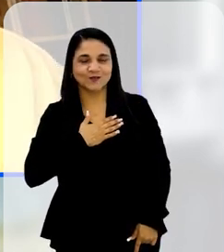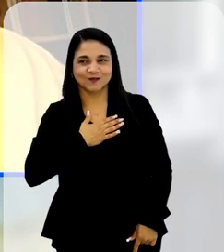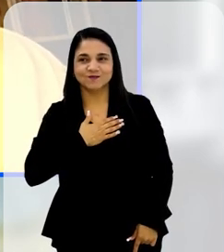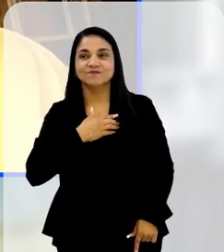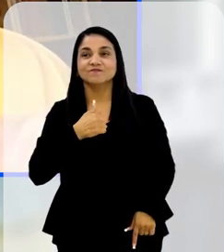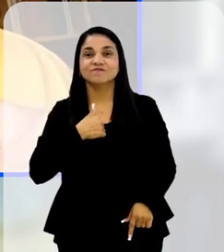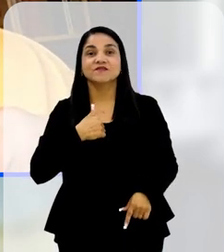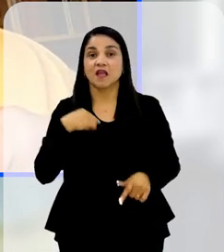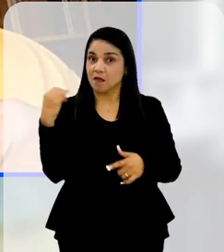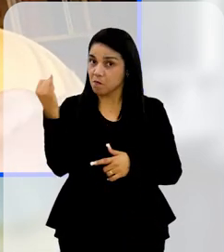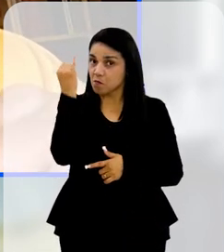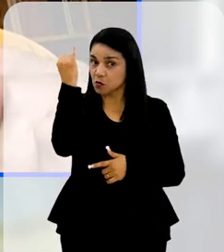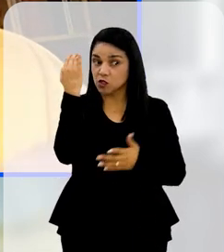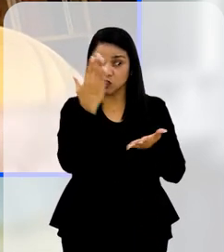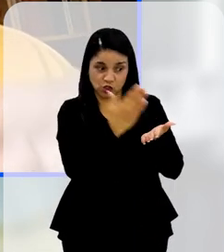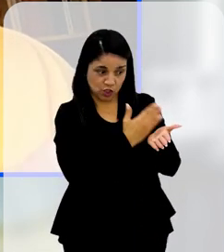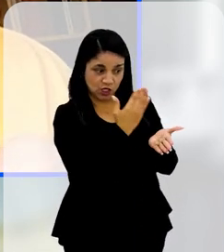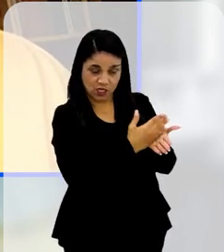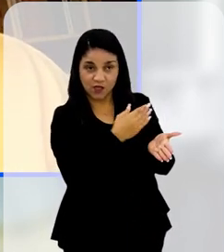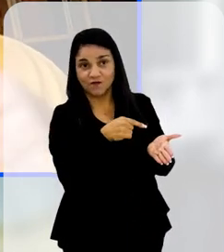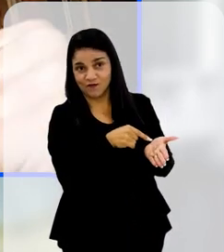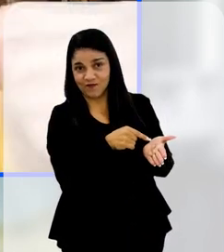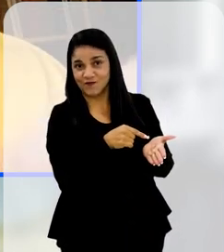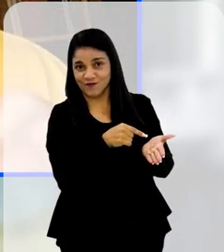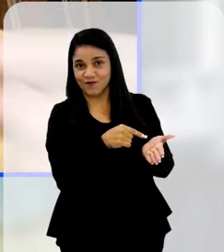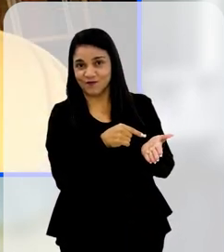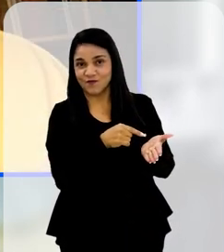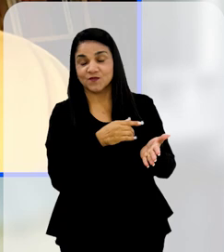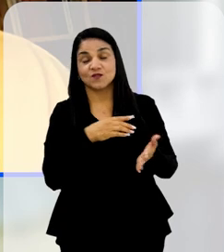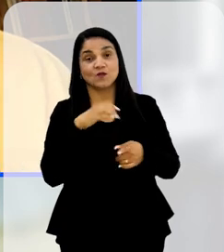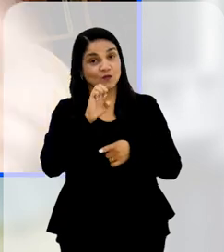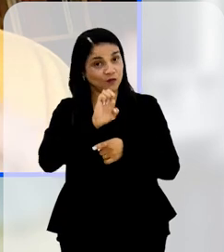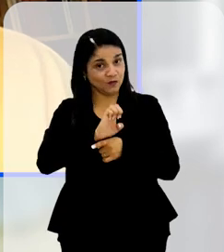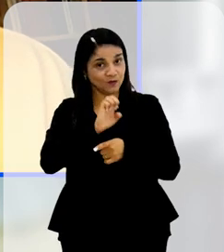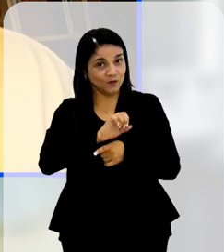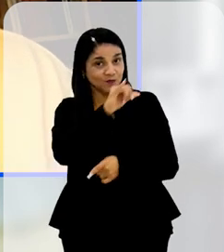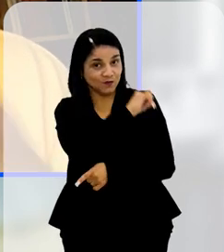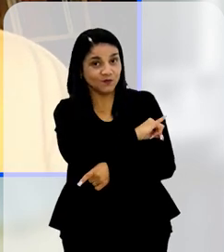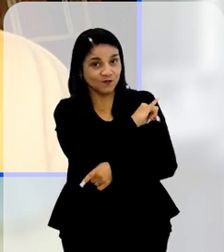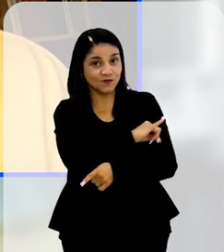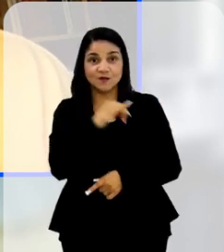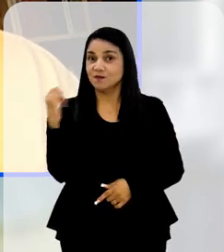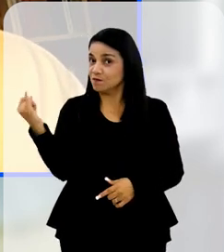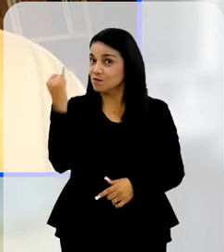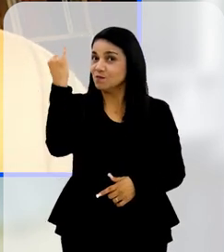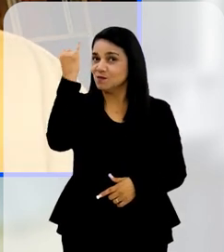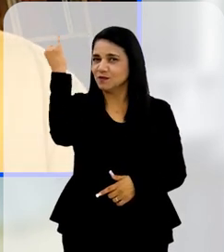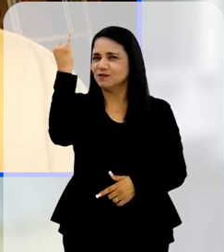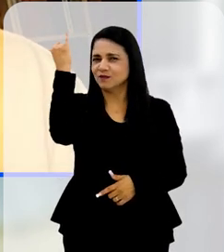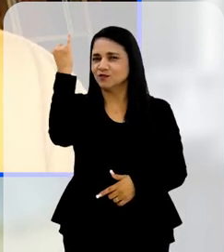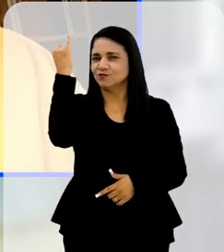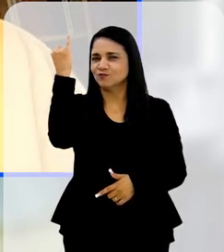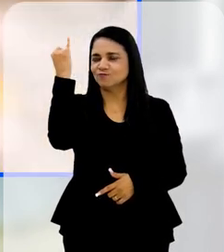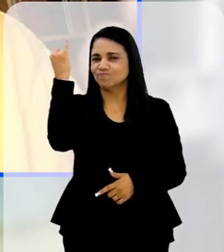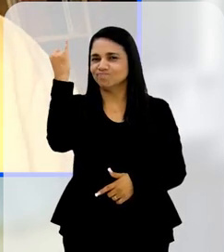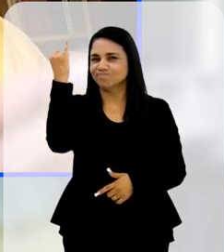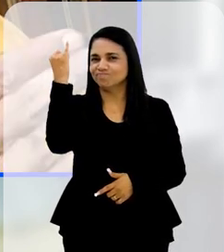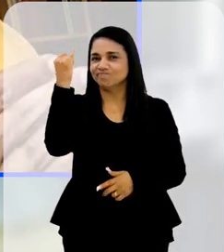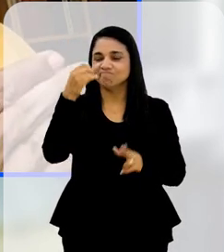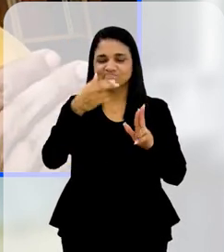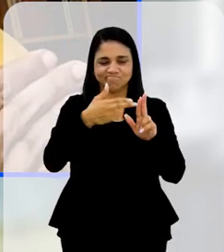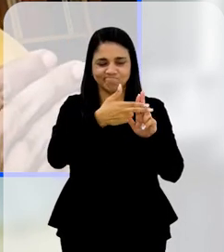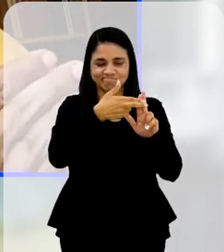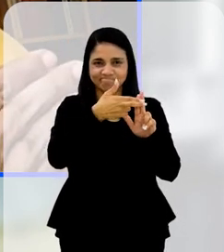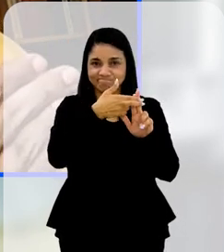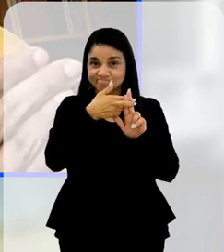dizer que o nosso estado teve uma importância muito grande na construção do SUS, né? Primeiro,